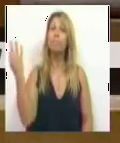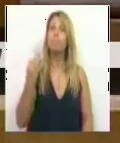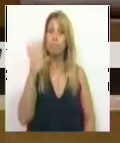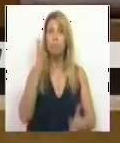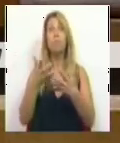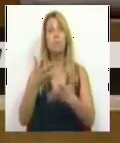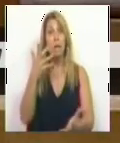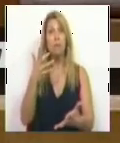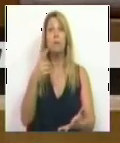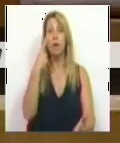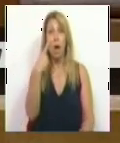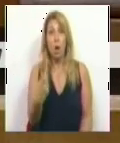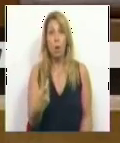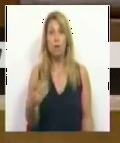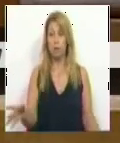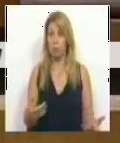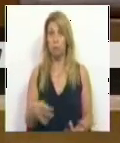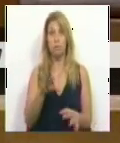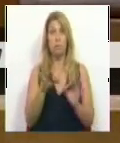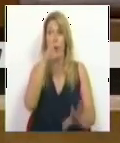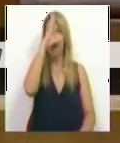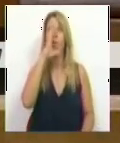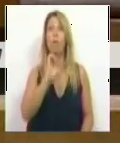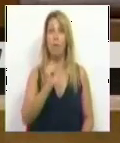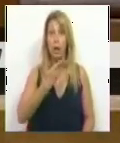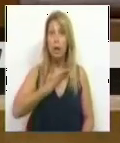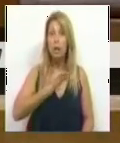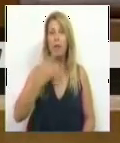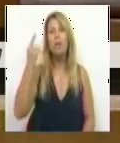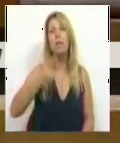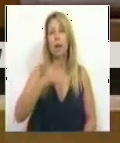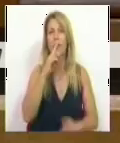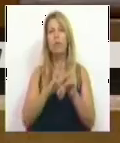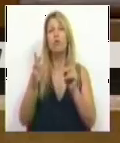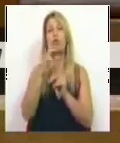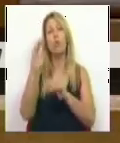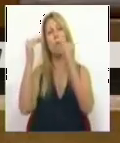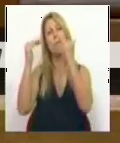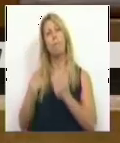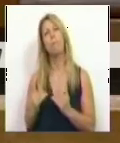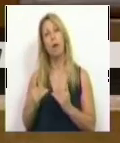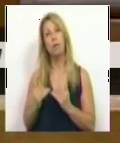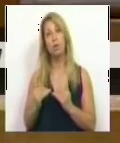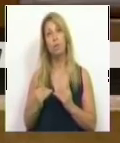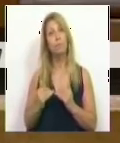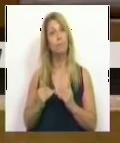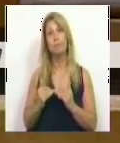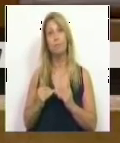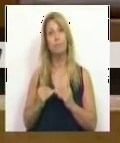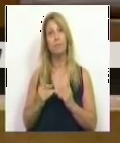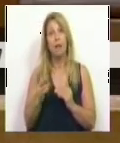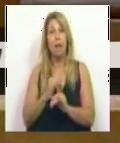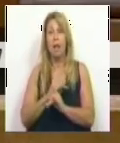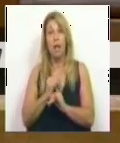relevante reconhecer, como Governo, que a dívida deve ter o juro reduzido, não é aceitável esperar